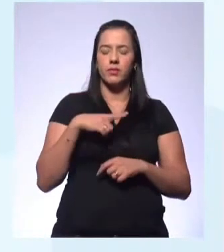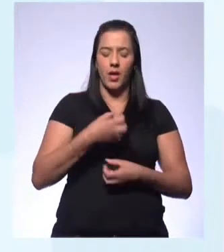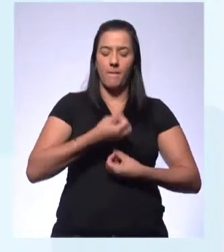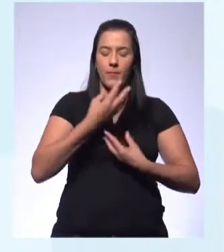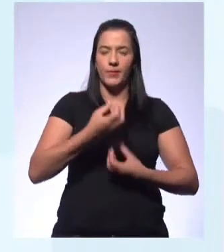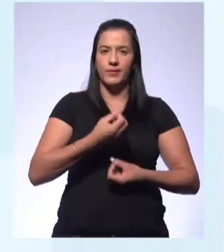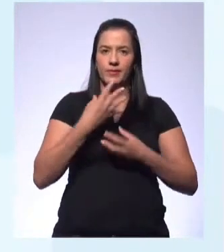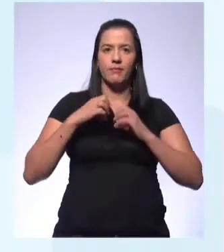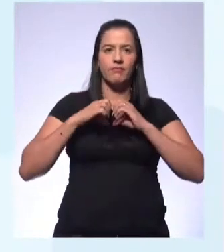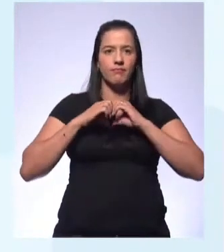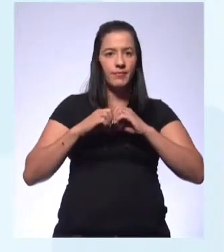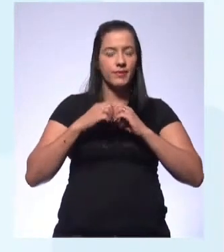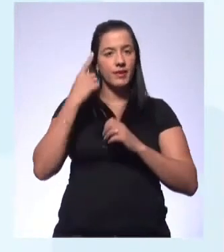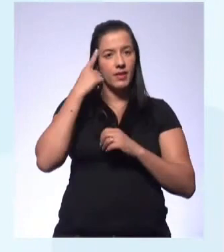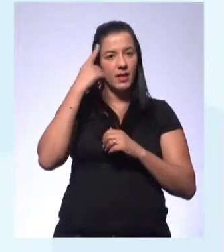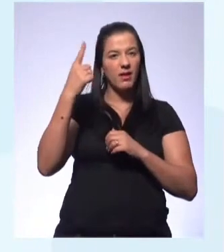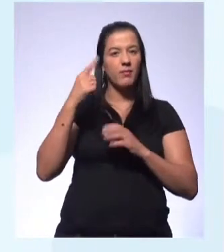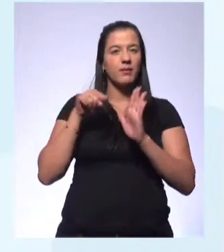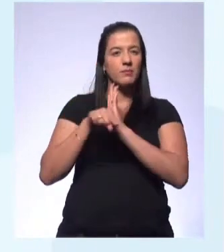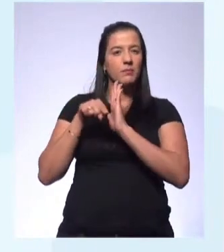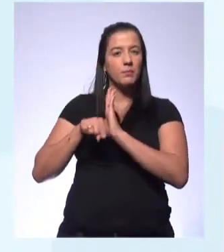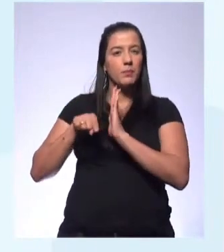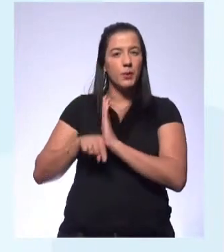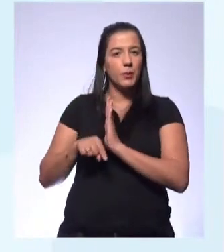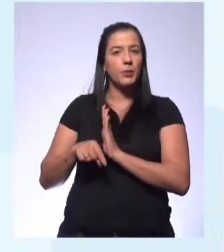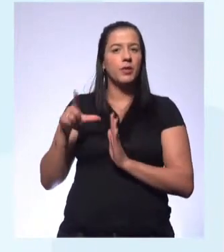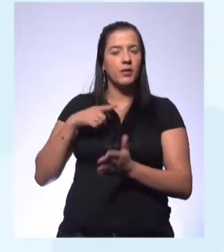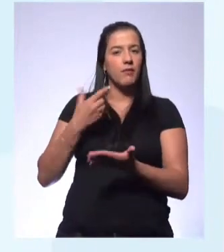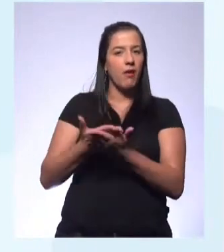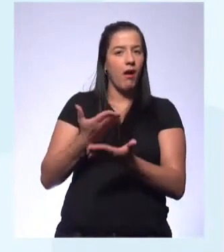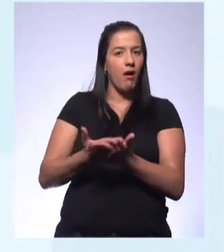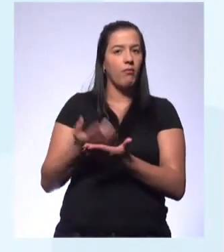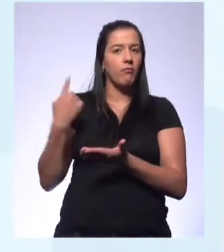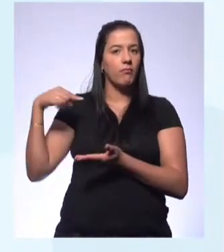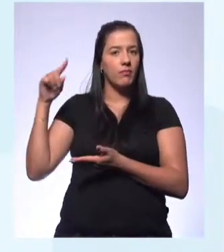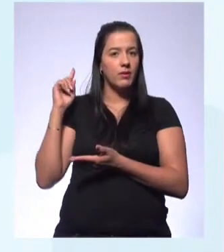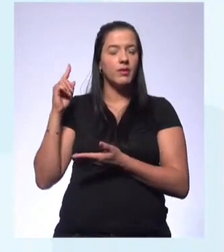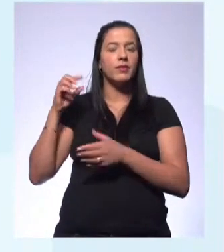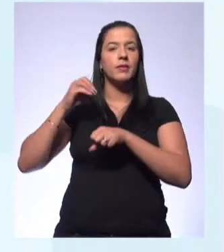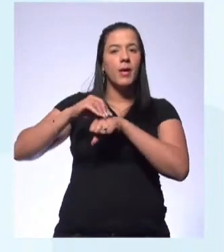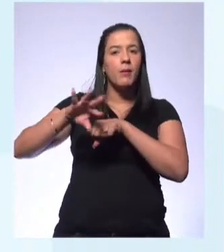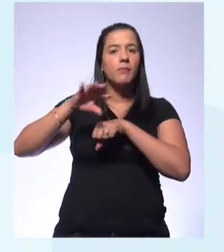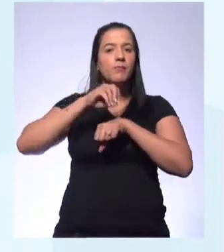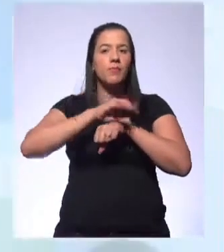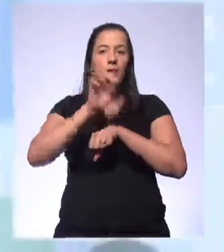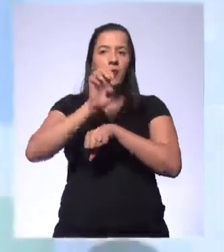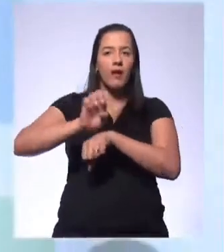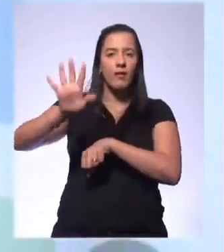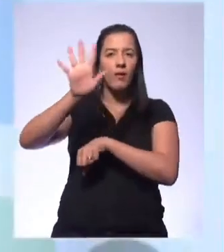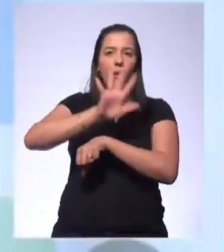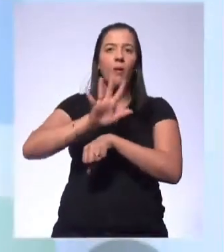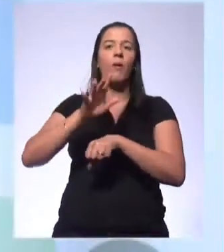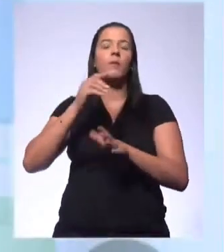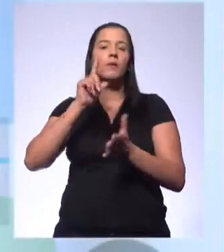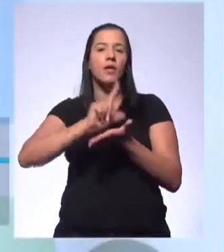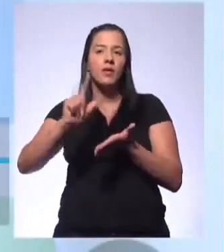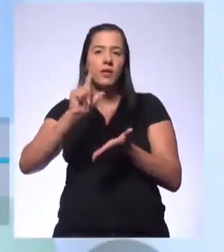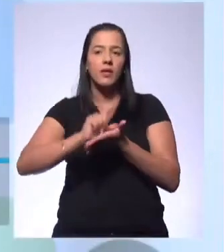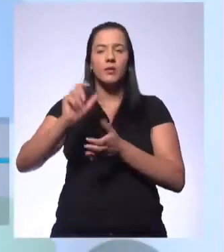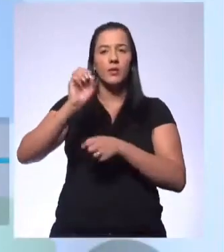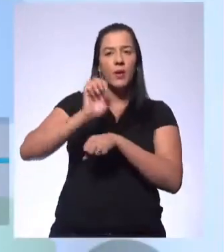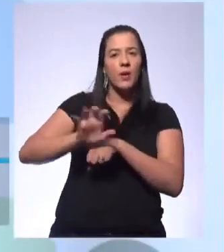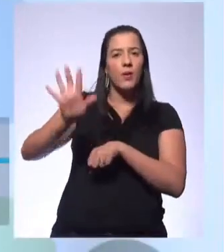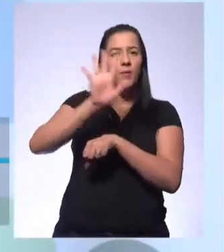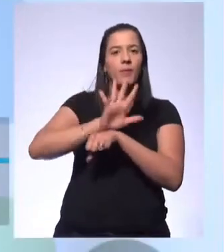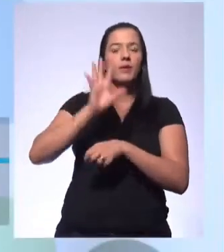primeira aula que tinha um quiz que falava sobre a influência da Europa, da literatura europeia